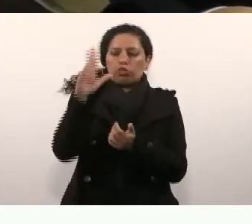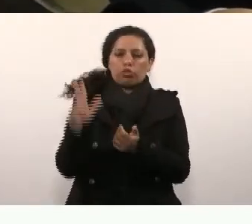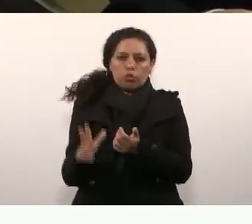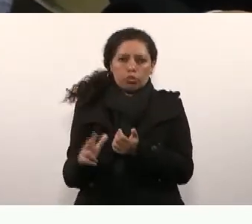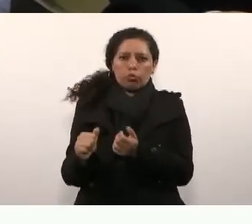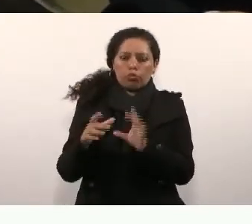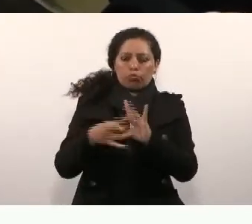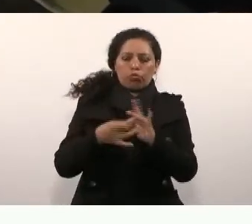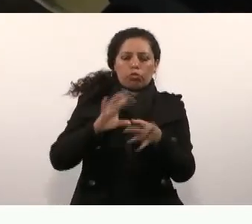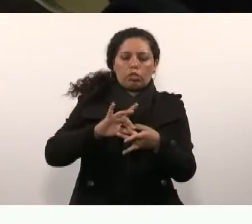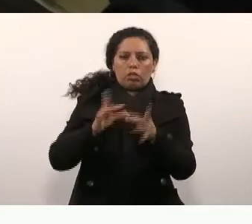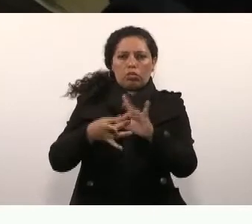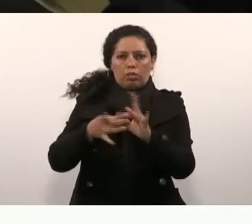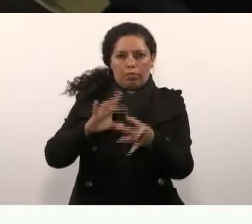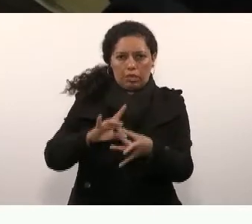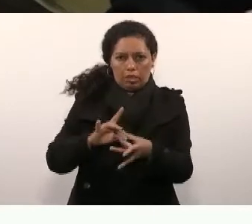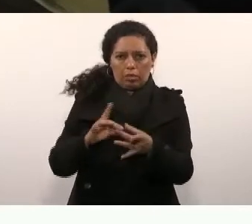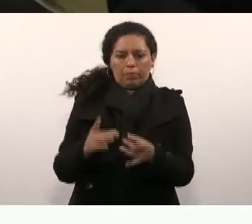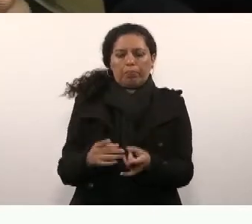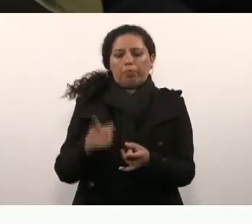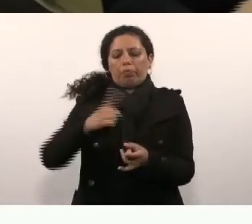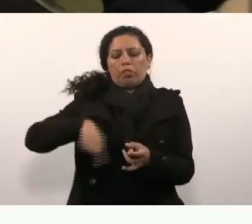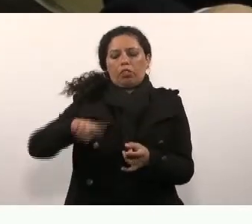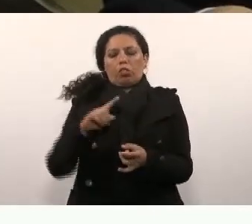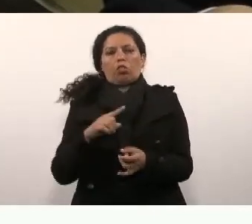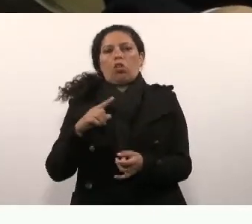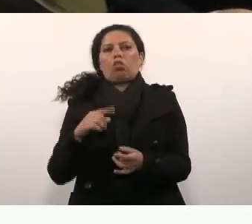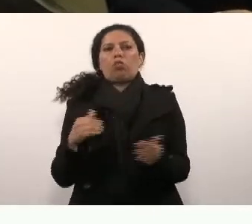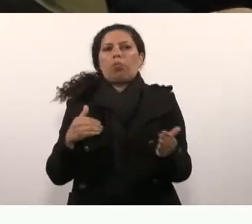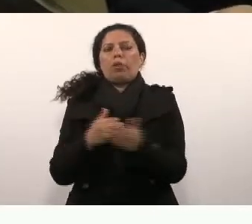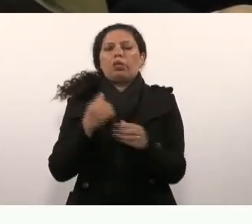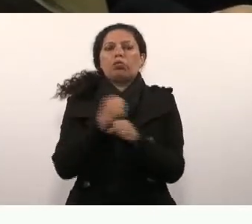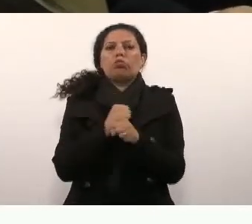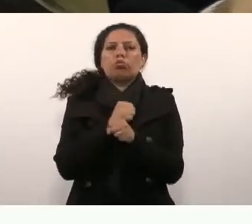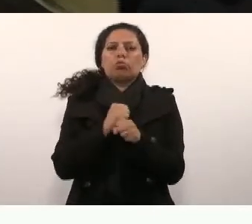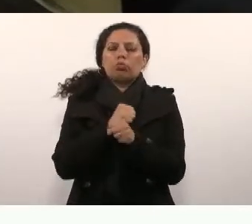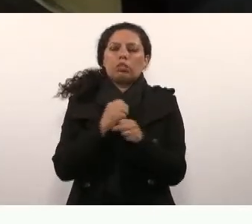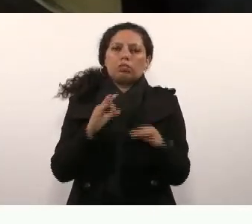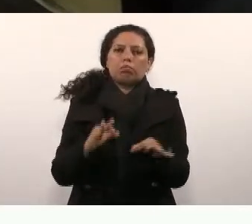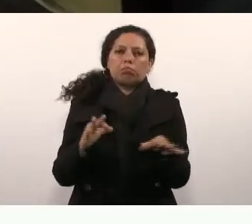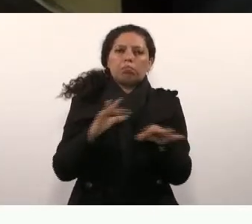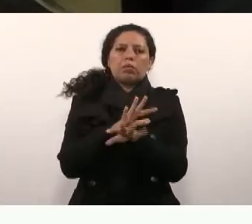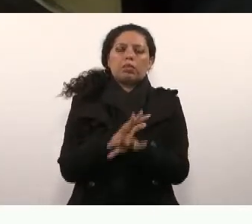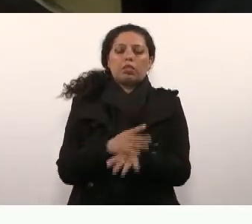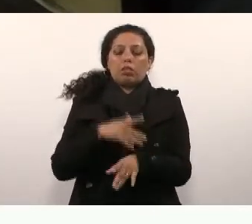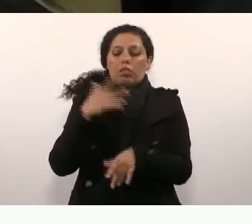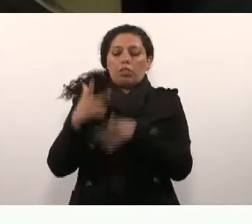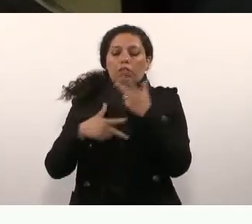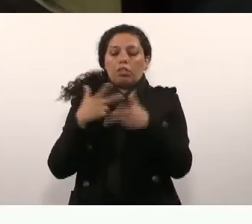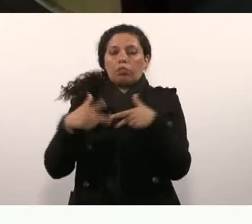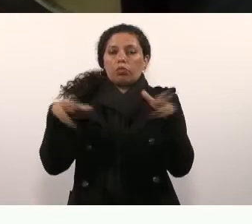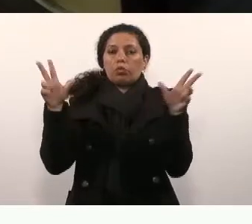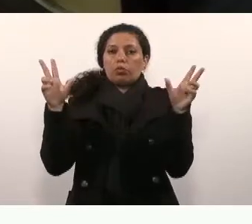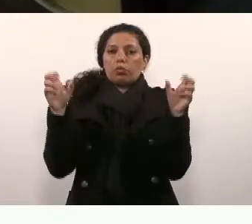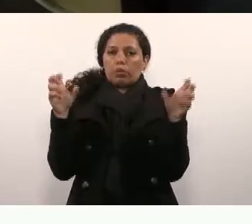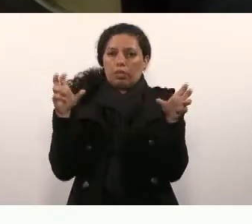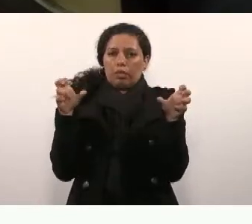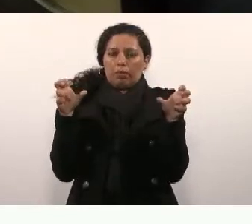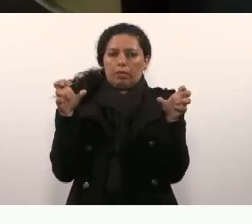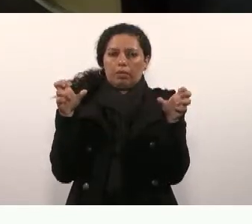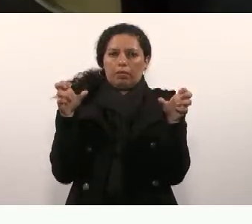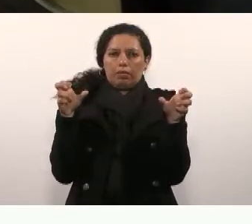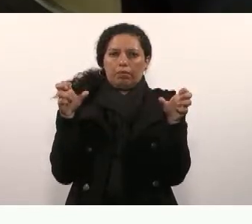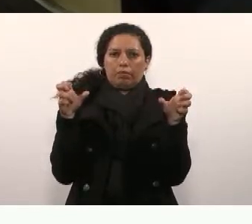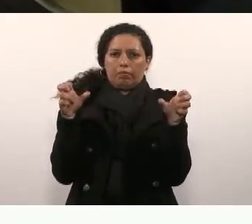Olimpíadas. Naquele período, foi próximo ao fim de ano, entrou um tema que, você veja bem, esse recurso que